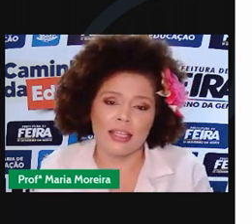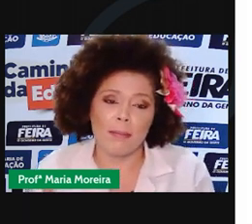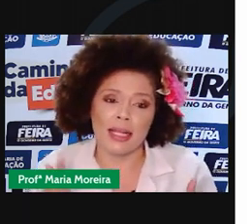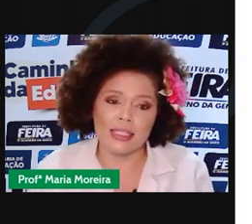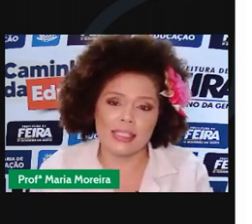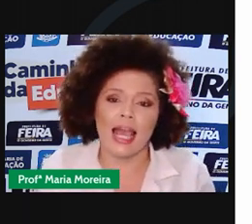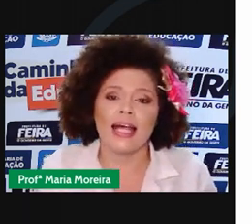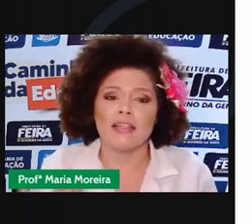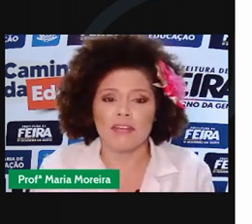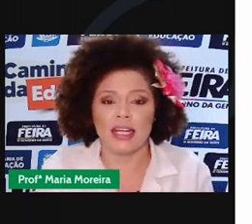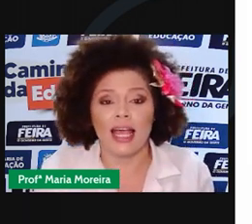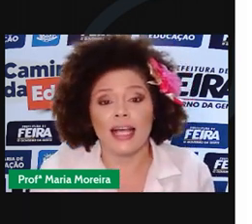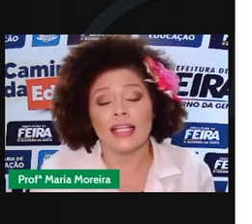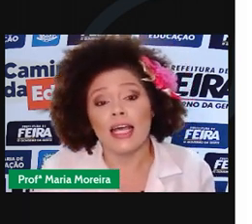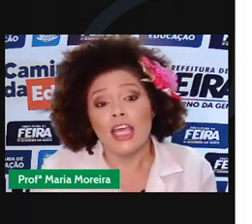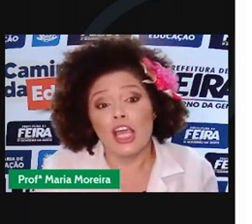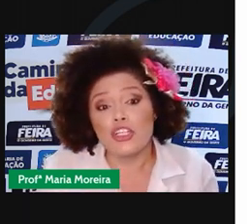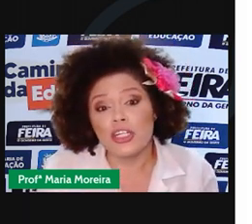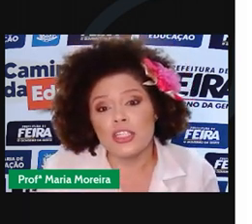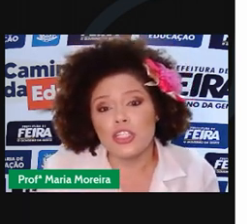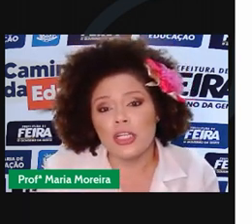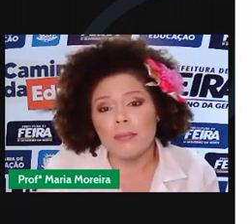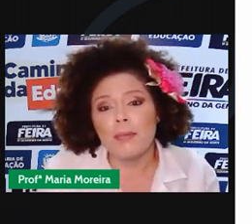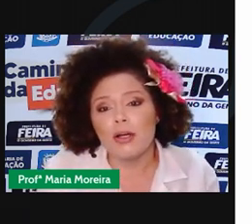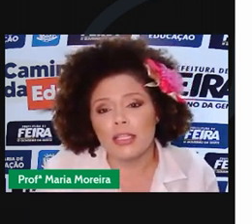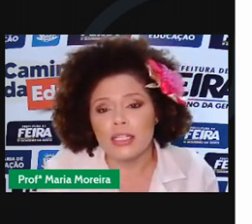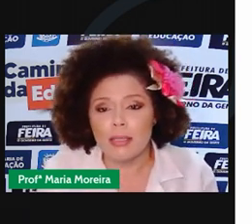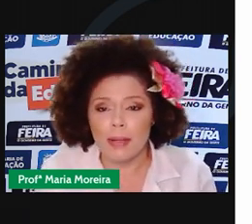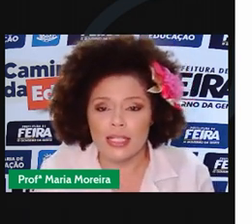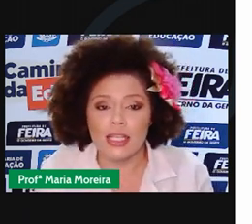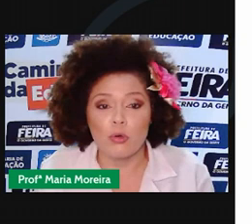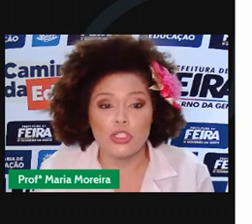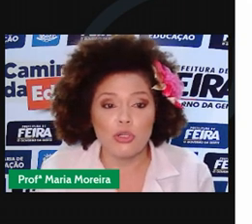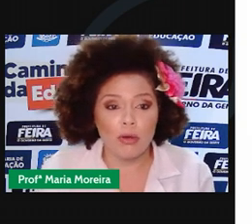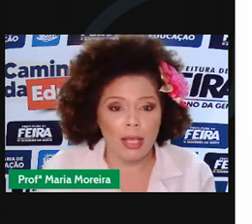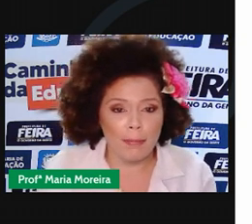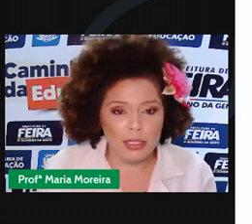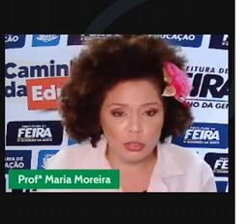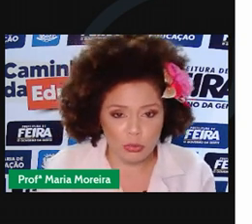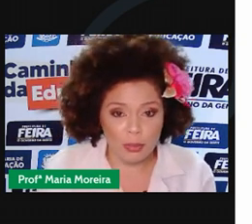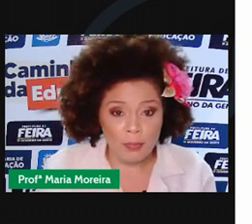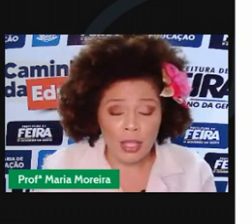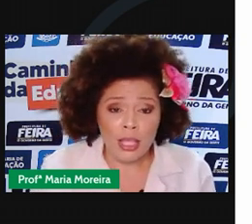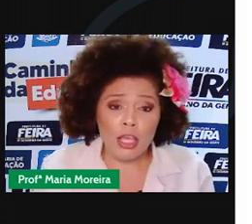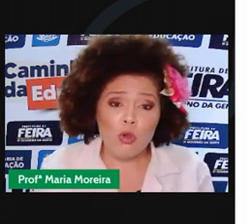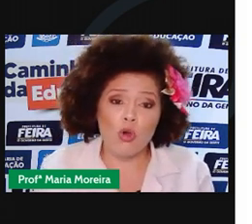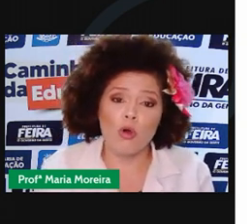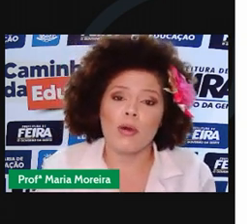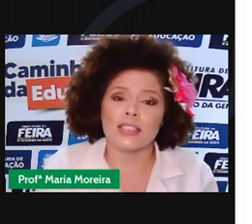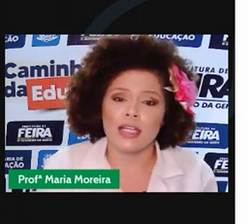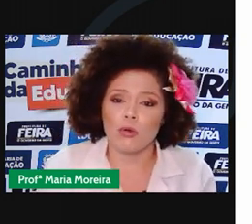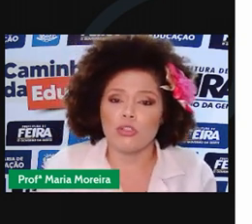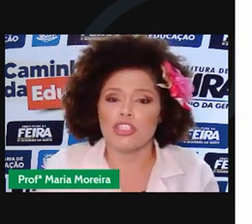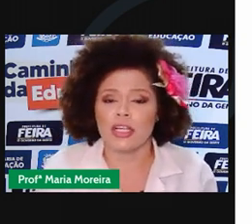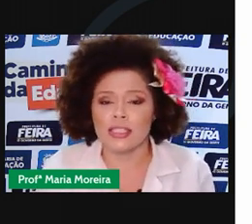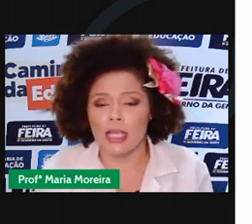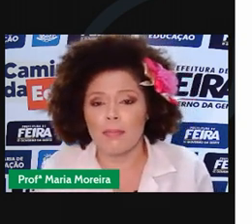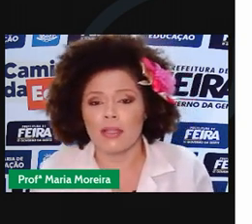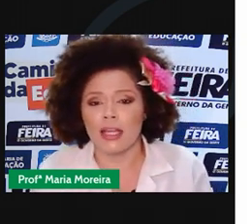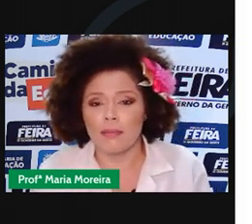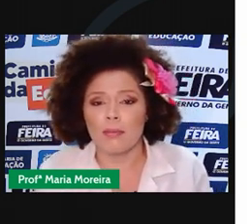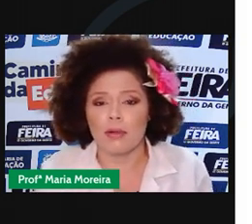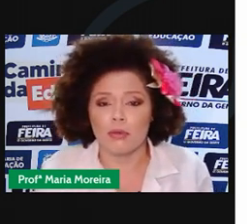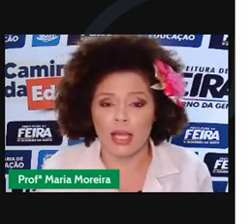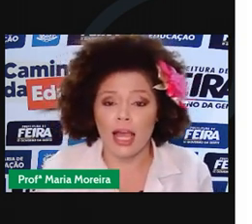essa dieta balanceada e variada é de grande importância para a saúde de qualquer pessoa e como a saúde